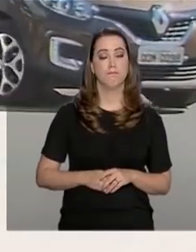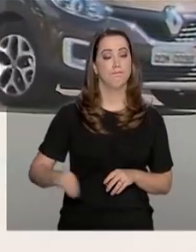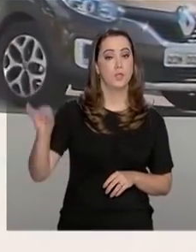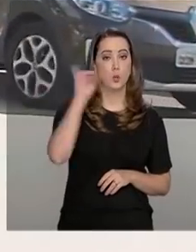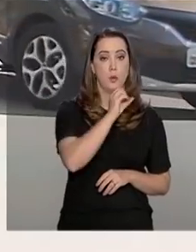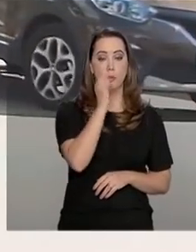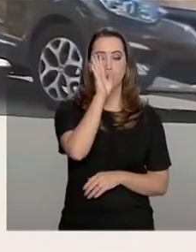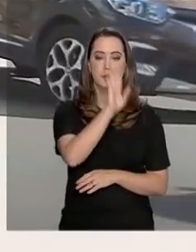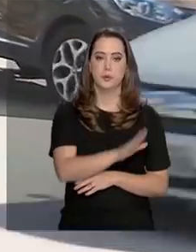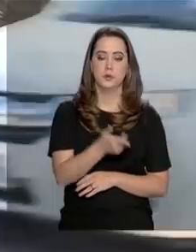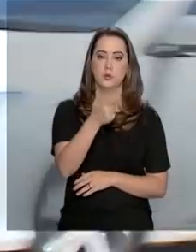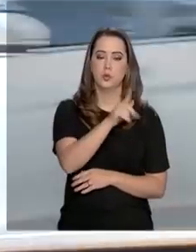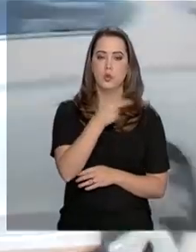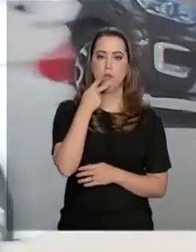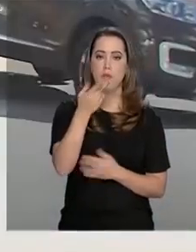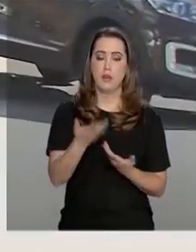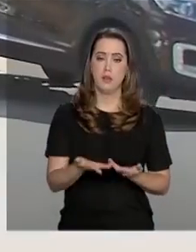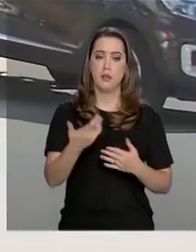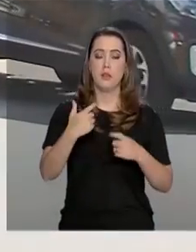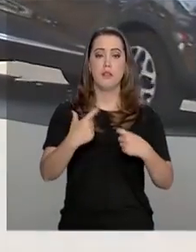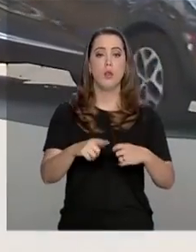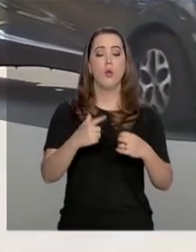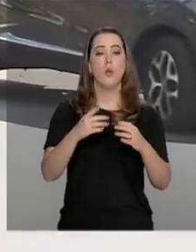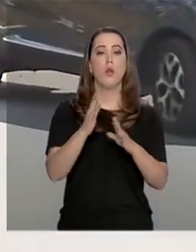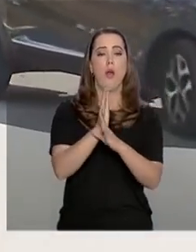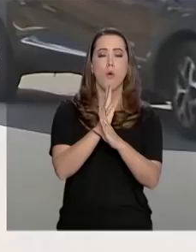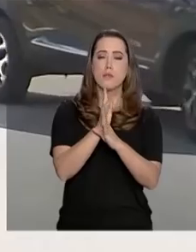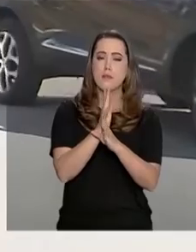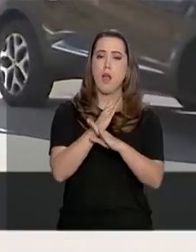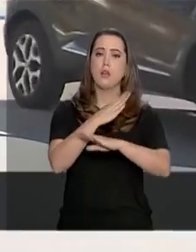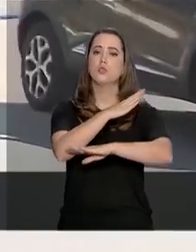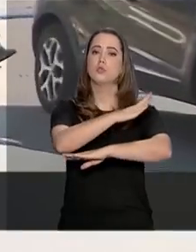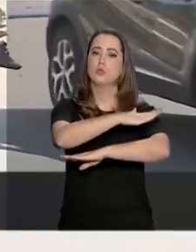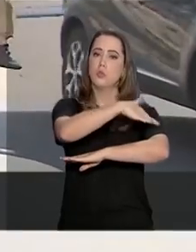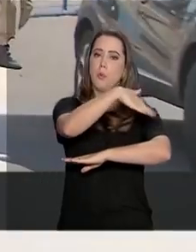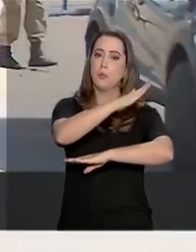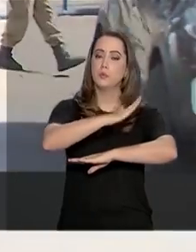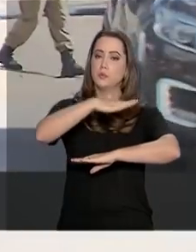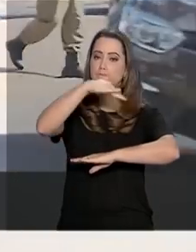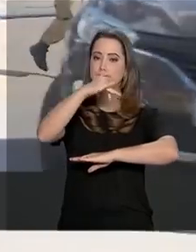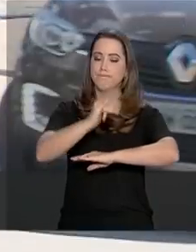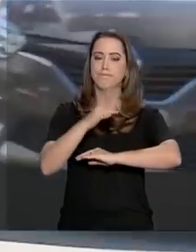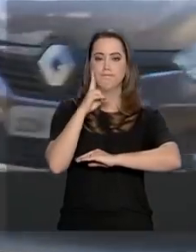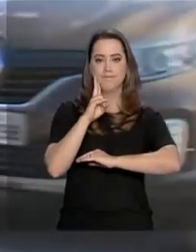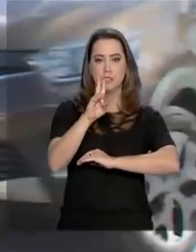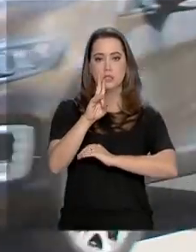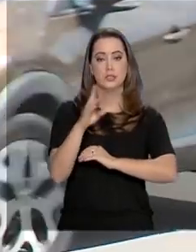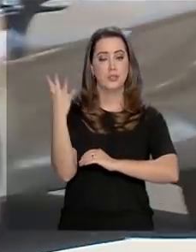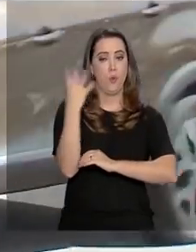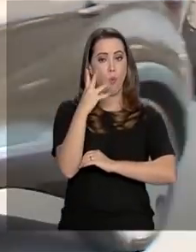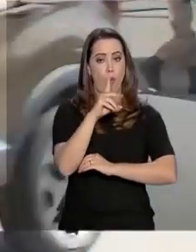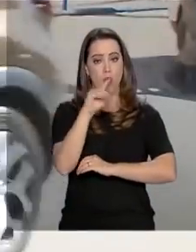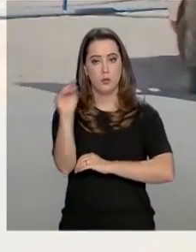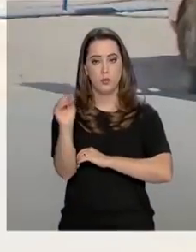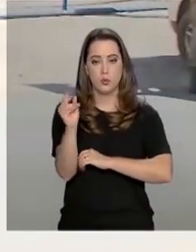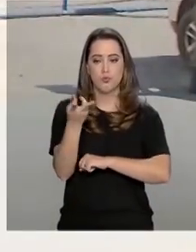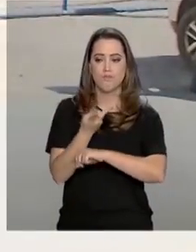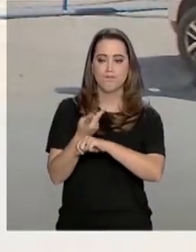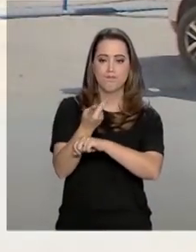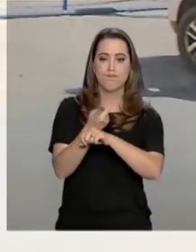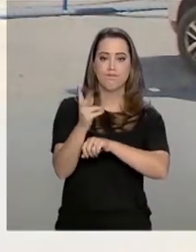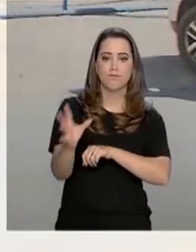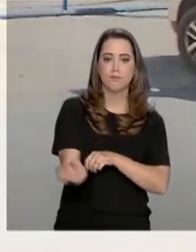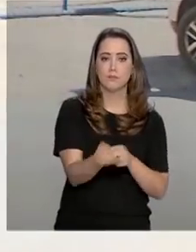Olá, boa tarde. Nós voltamos a falar ao vivo de Brumadinho, de onde estamos acompanhando os desdobramentos do quarto dia de operações